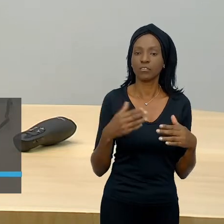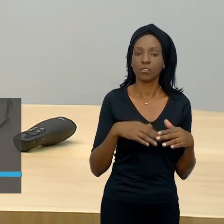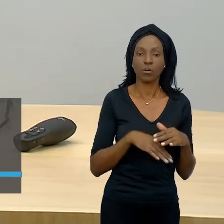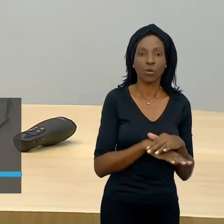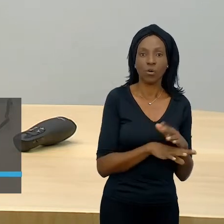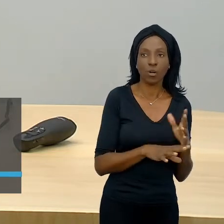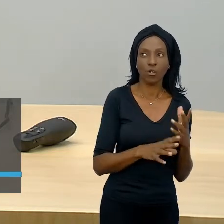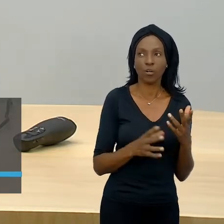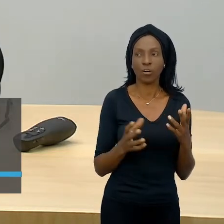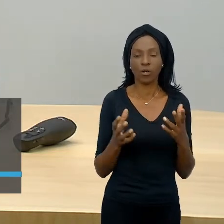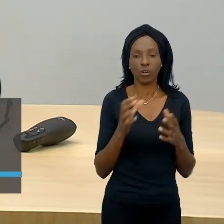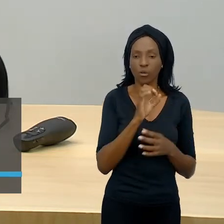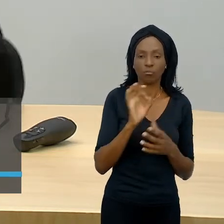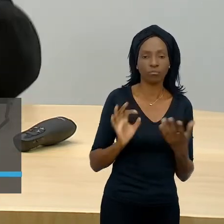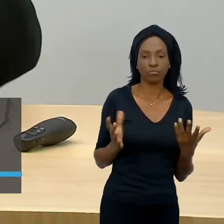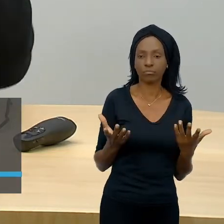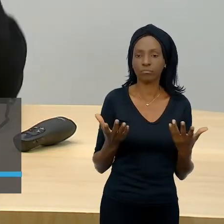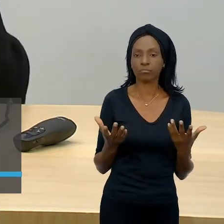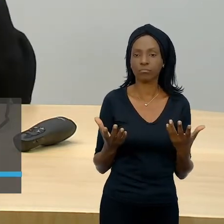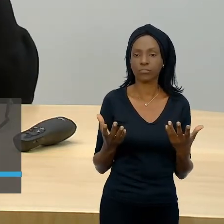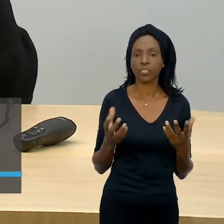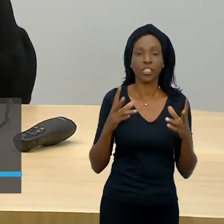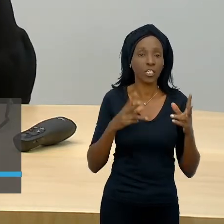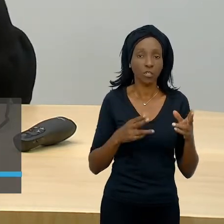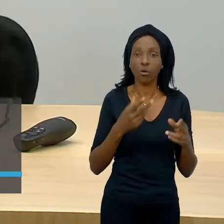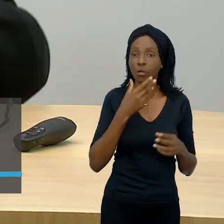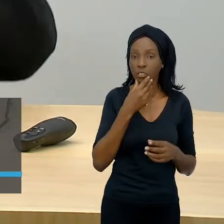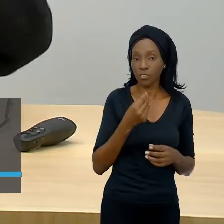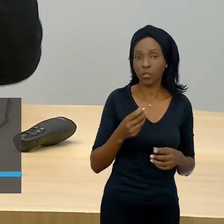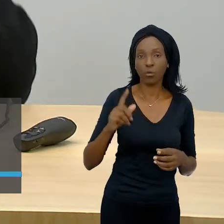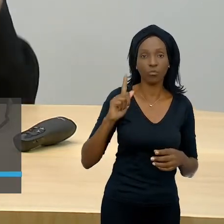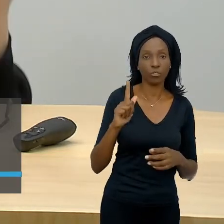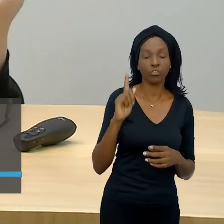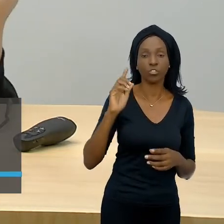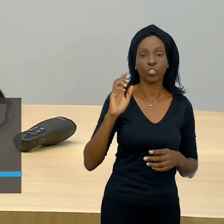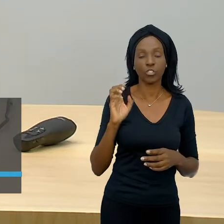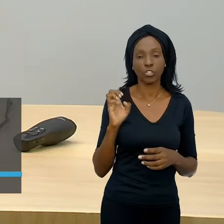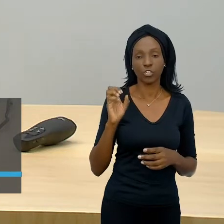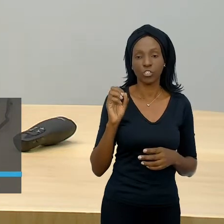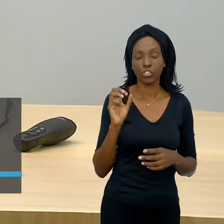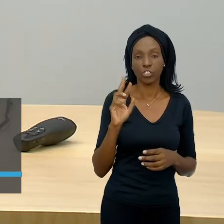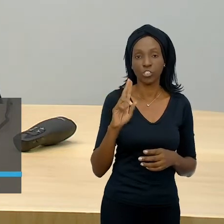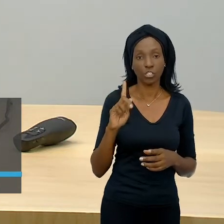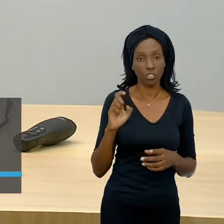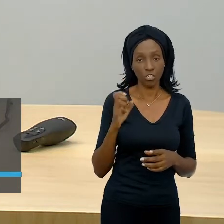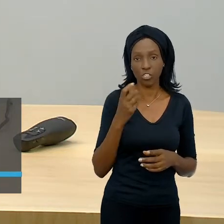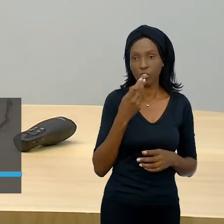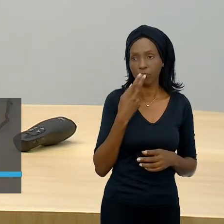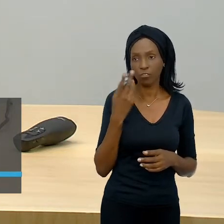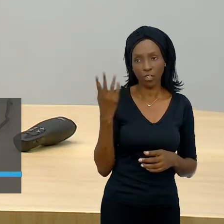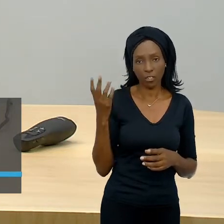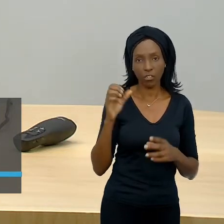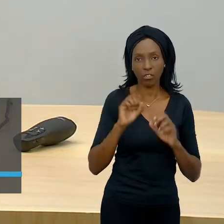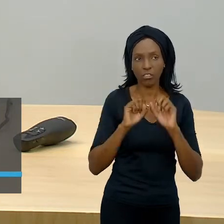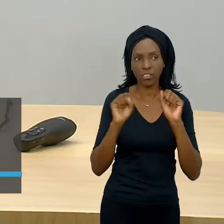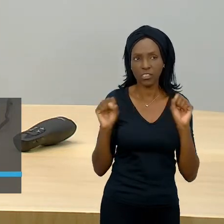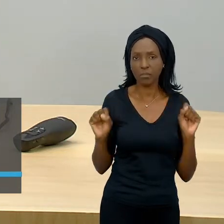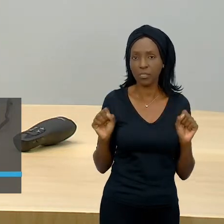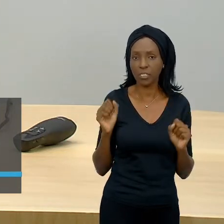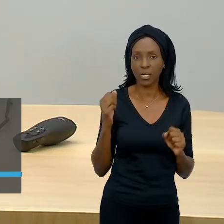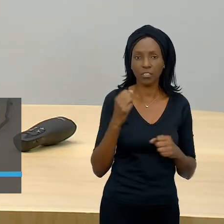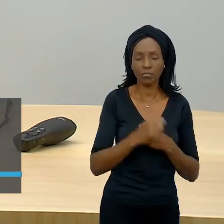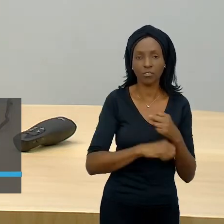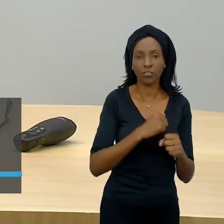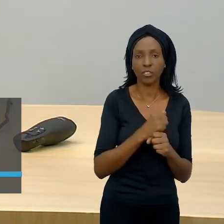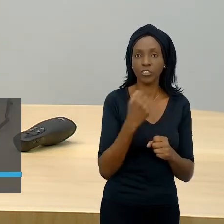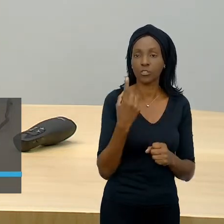devidas proporções, com o que o Orwell tinha criado nesse cenário distópico lá em 1984, em que as pessoas